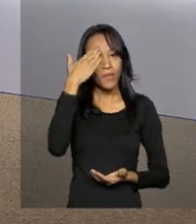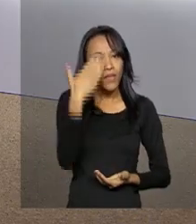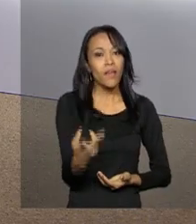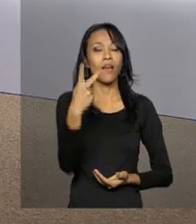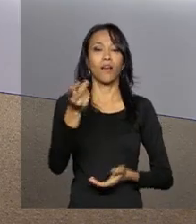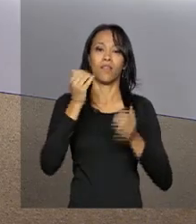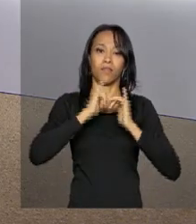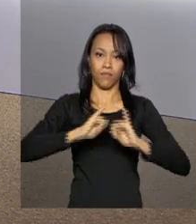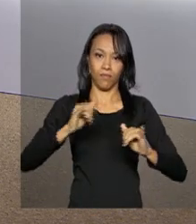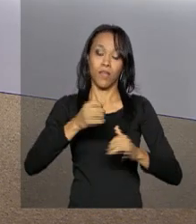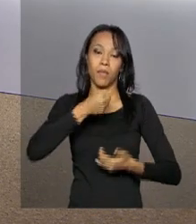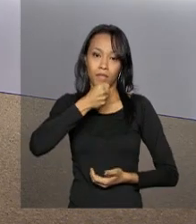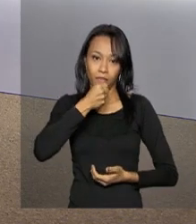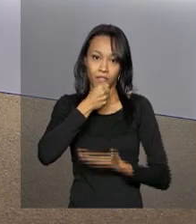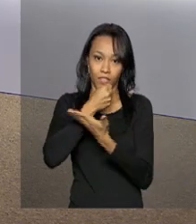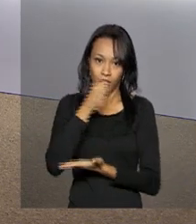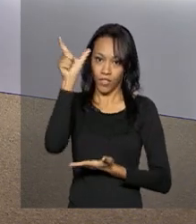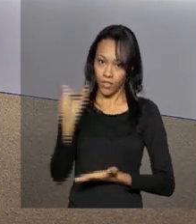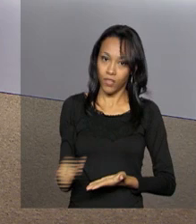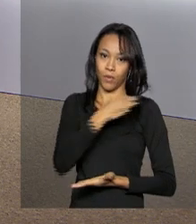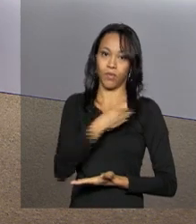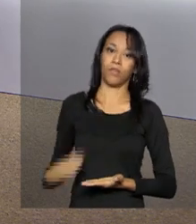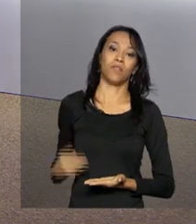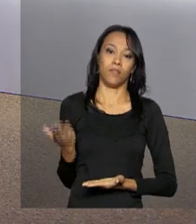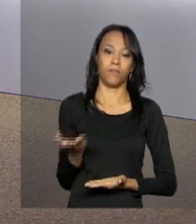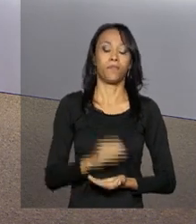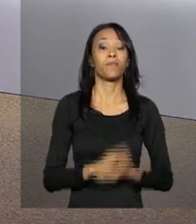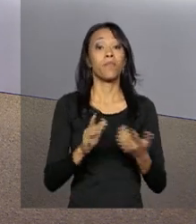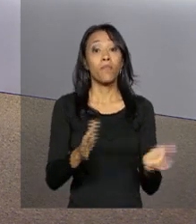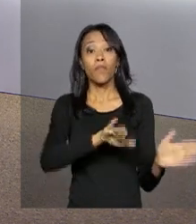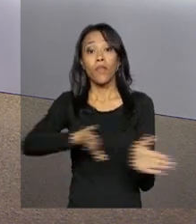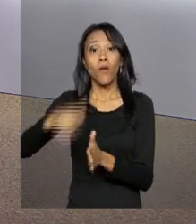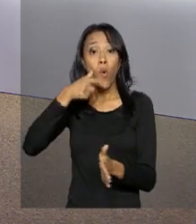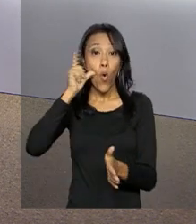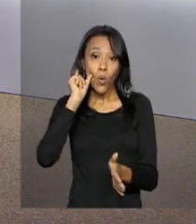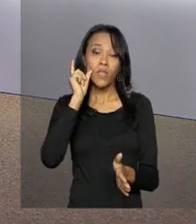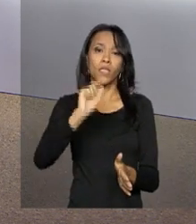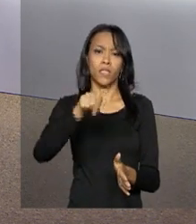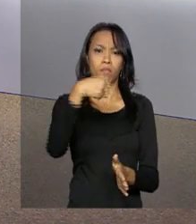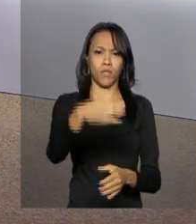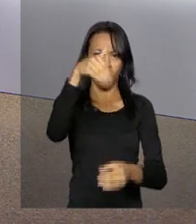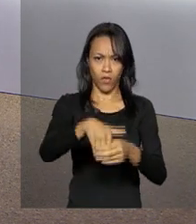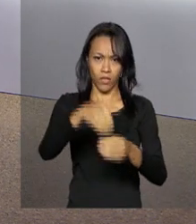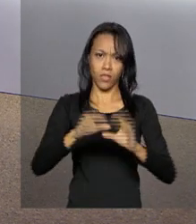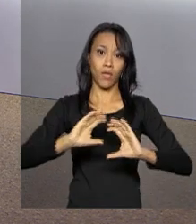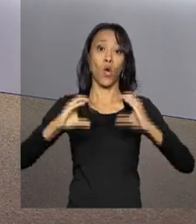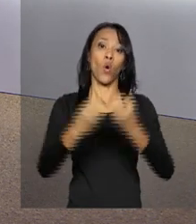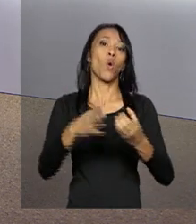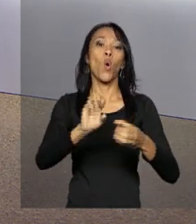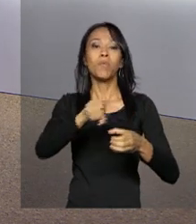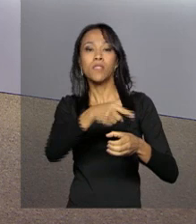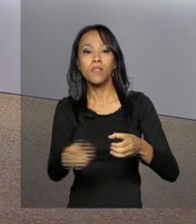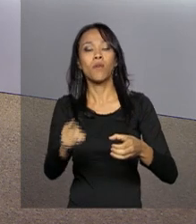pela sua participação ao vivo também pela entrevista com a ministra Teresa Campelo E ontem logo após a votação na comissão que analisou o pedido de impedimento